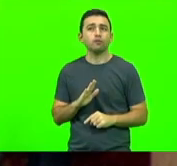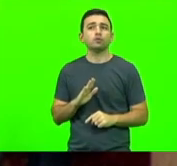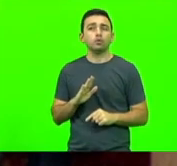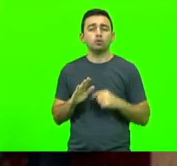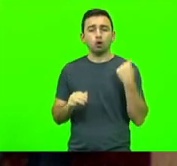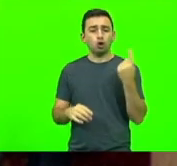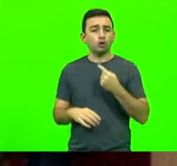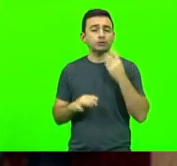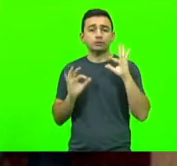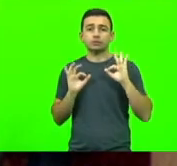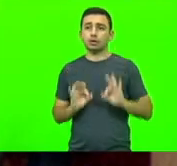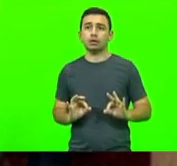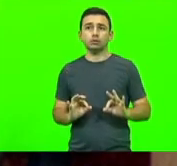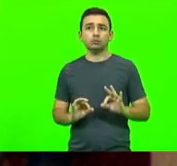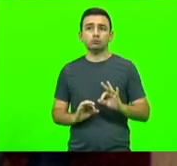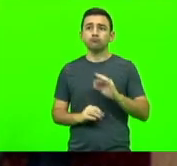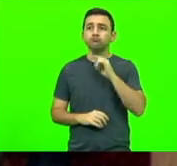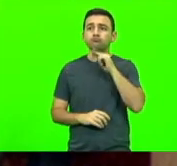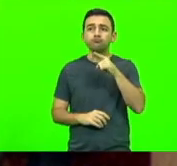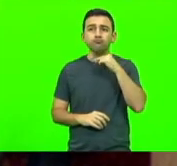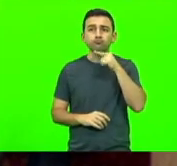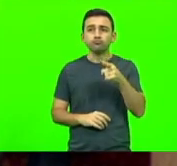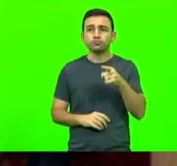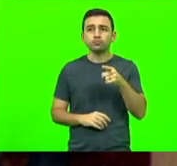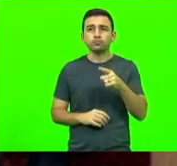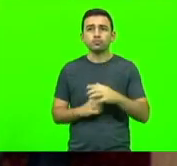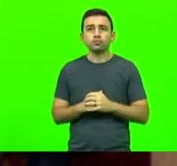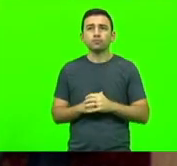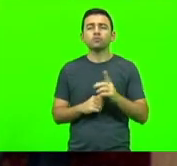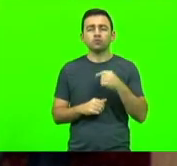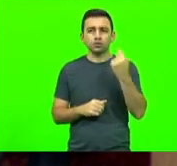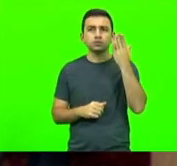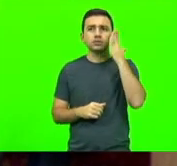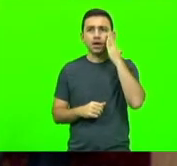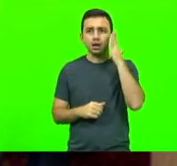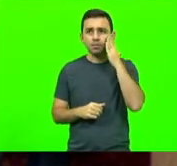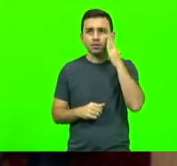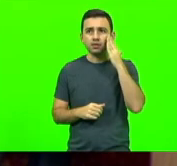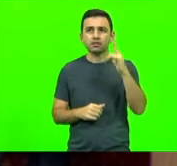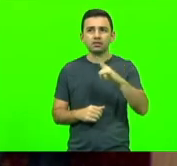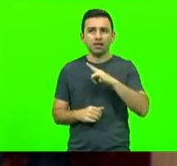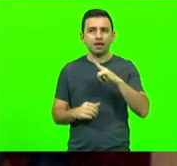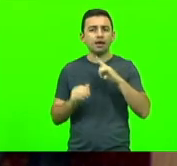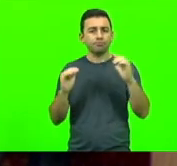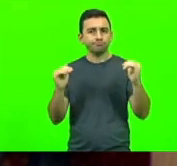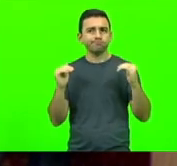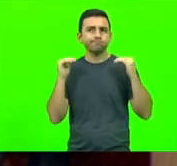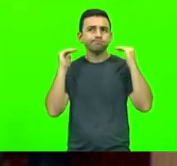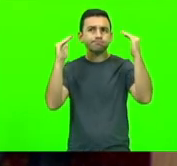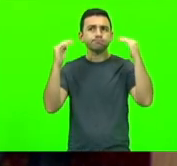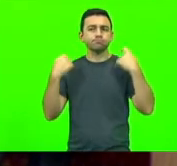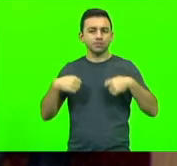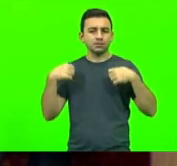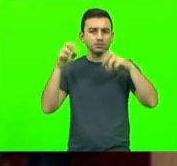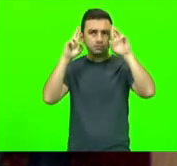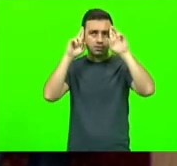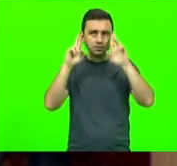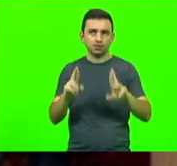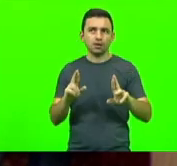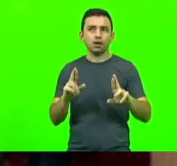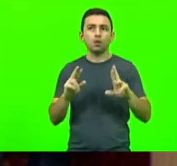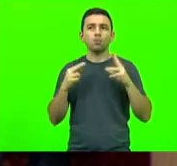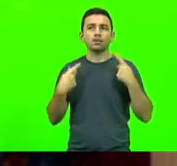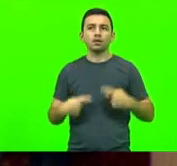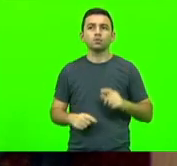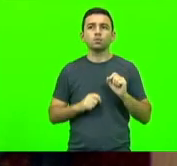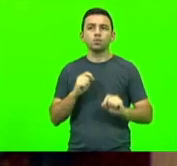temos certeza de nada. E nós sabemos que há algo de soberano que precisa ser respeitado na humanidade, que